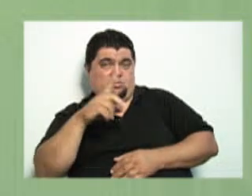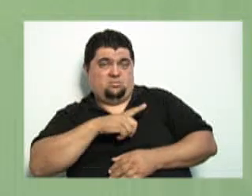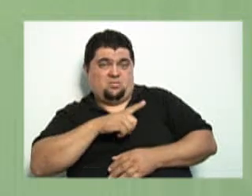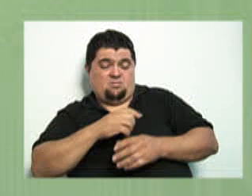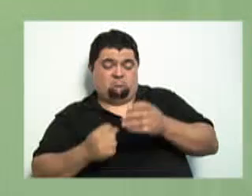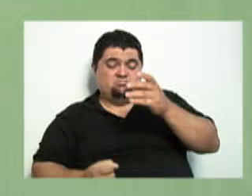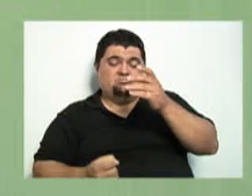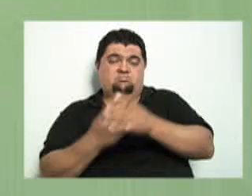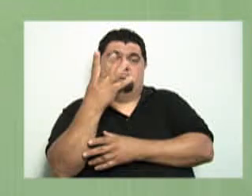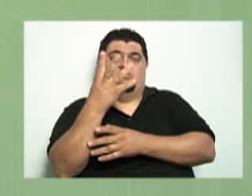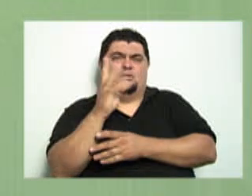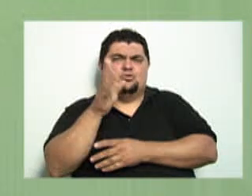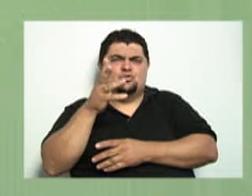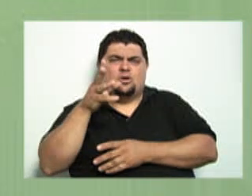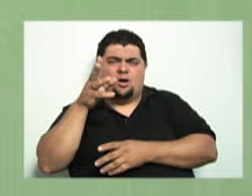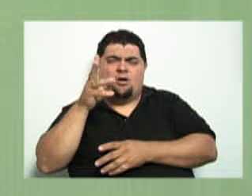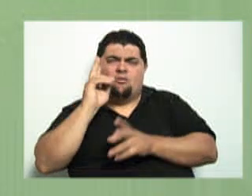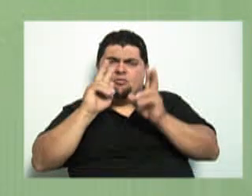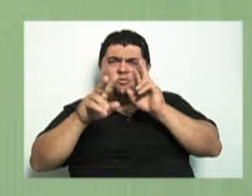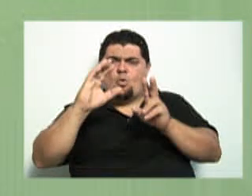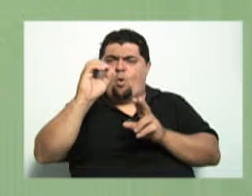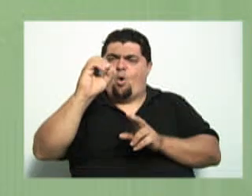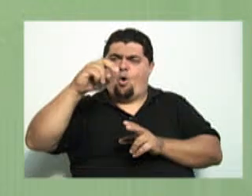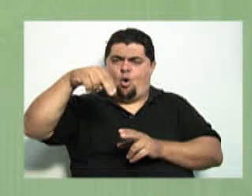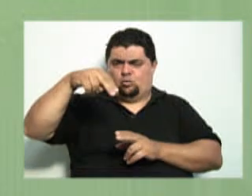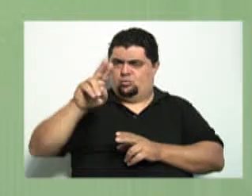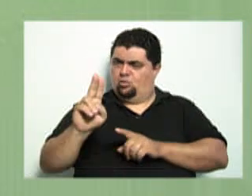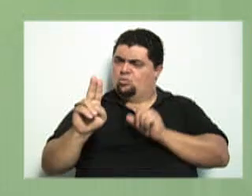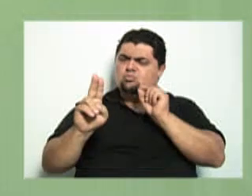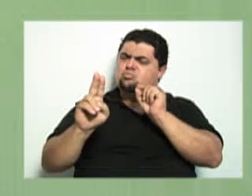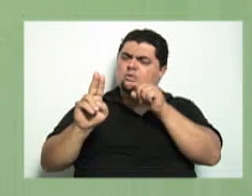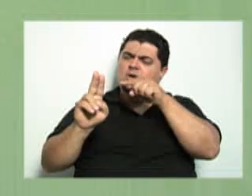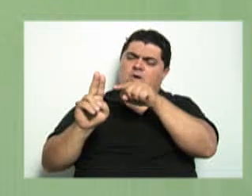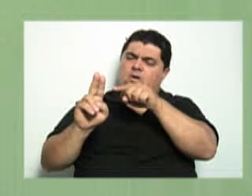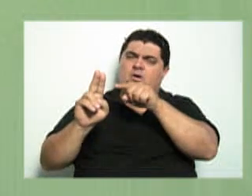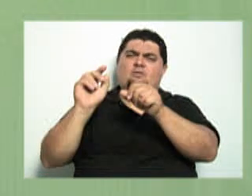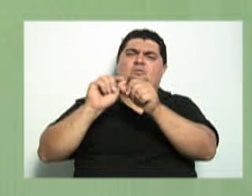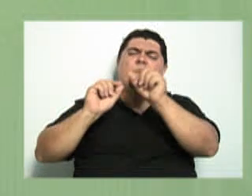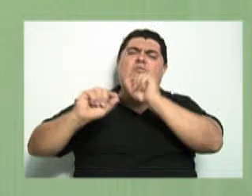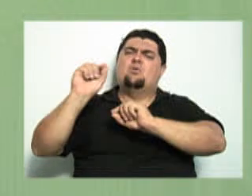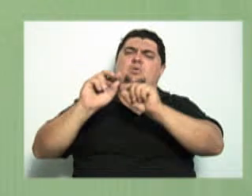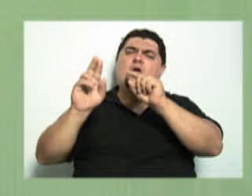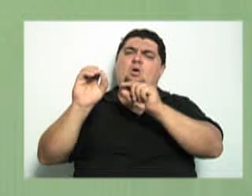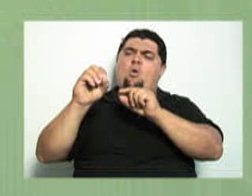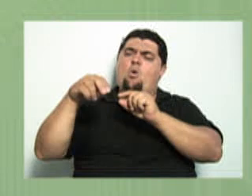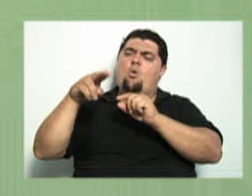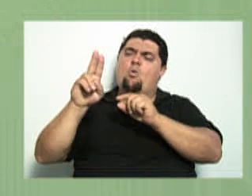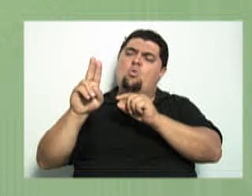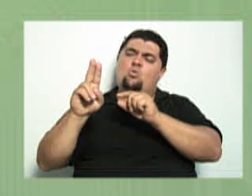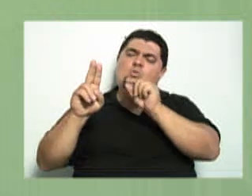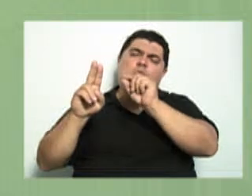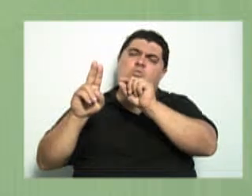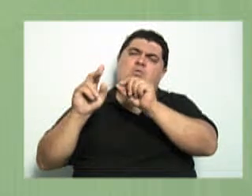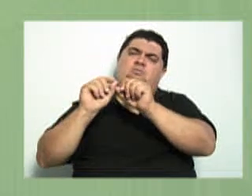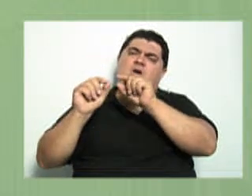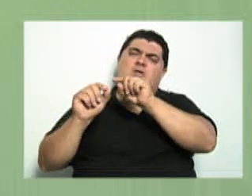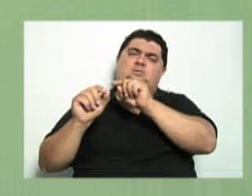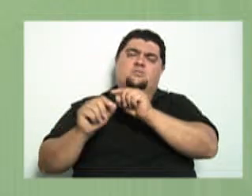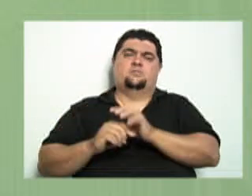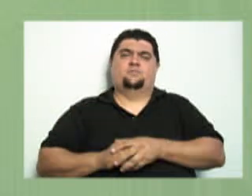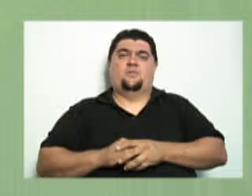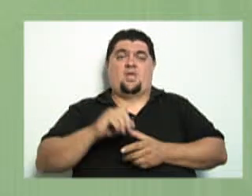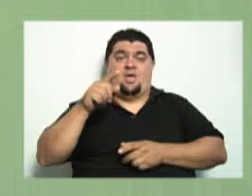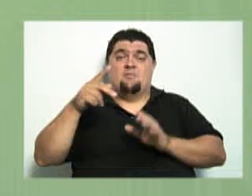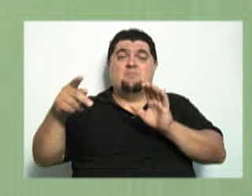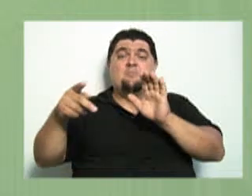a ONU. Vocês já ouviram falar o que é a ONU? O que é a ONU? O que faz a ONU? Onde ela se envolve? Ela está